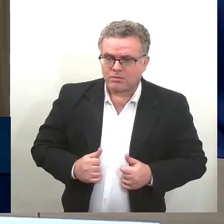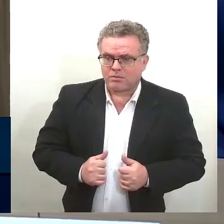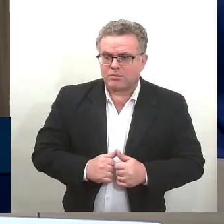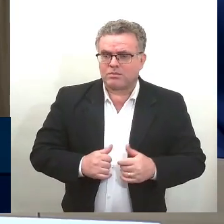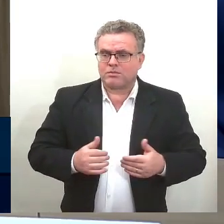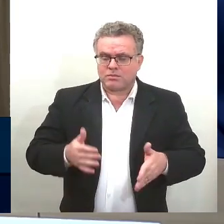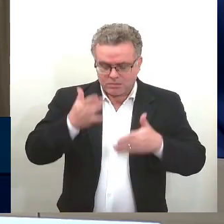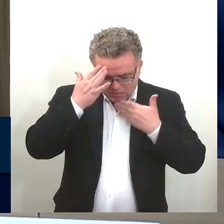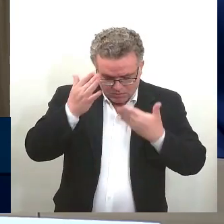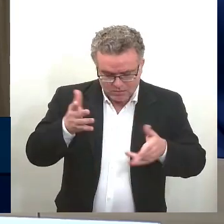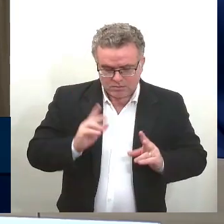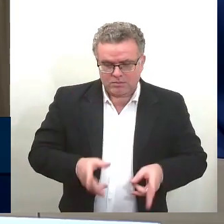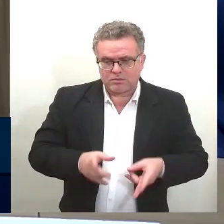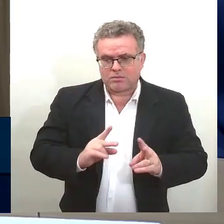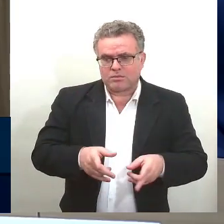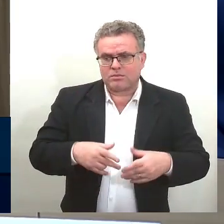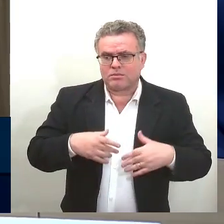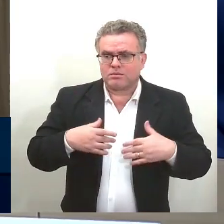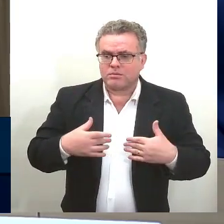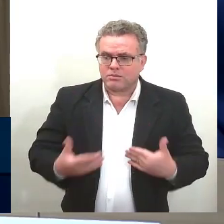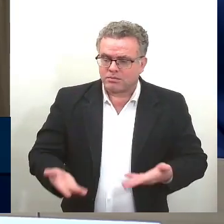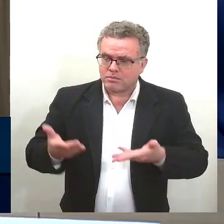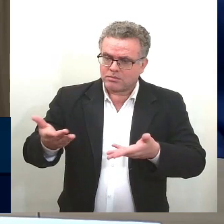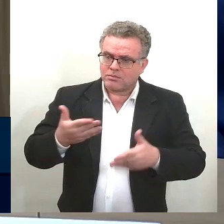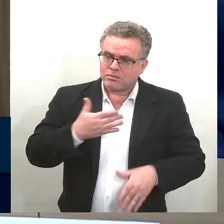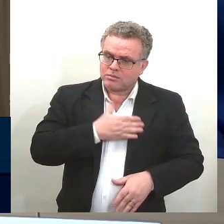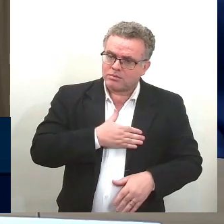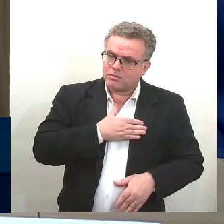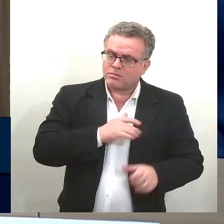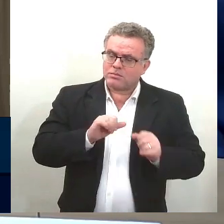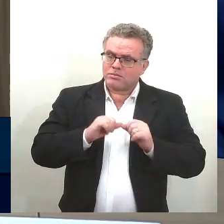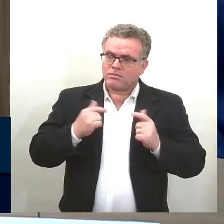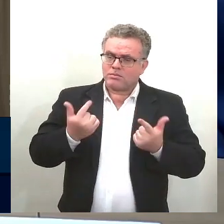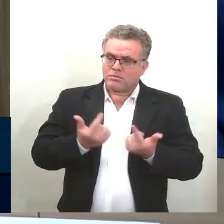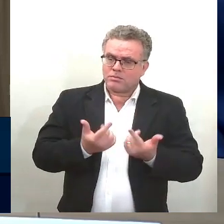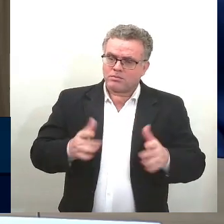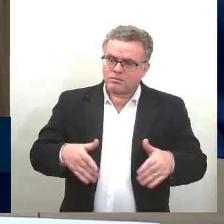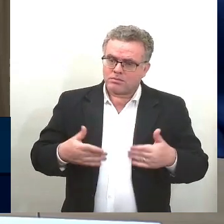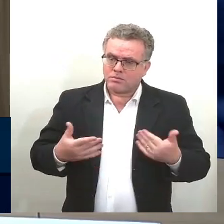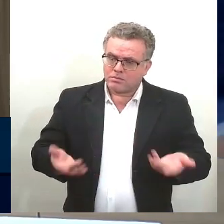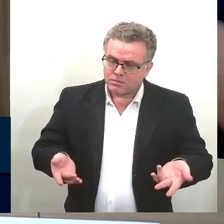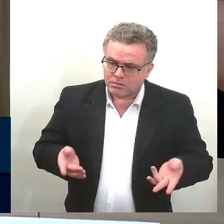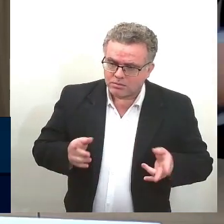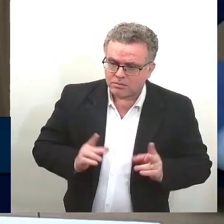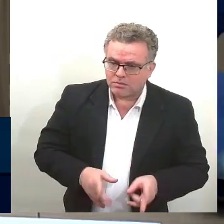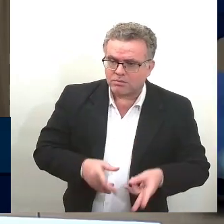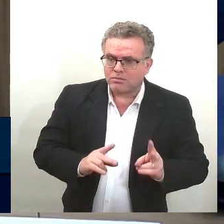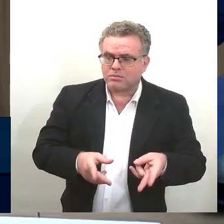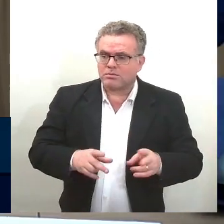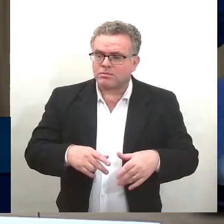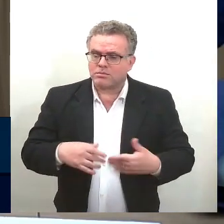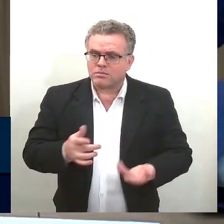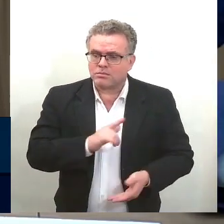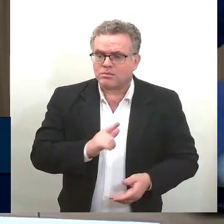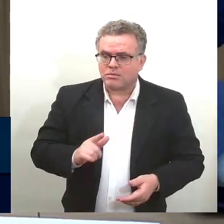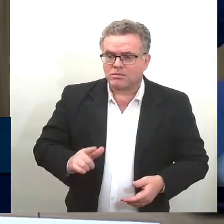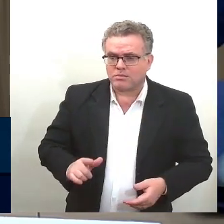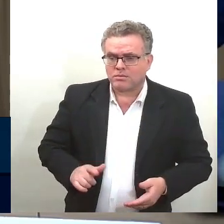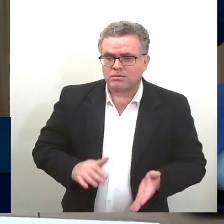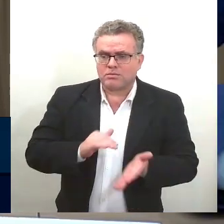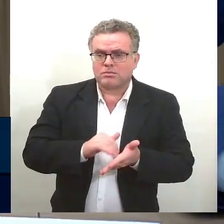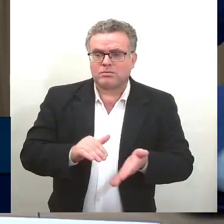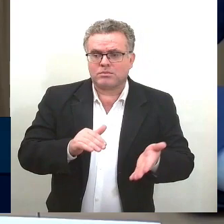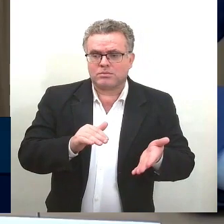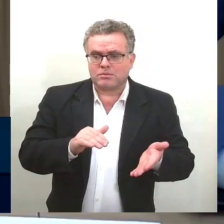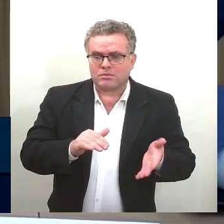muito bem-vindo à nossa casa e que todas as vezes que o governo do Estado e a Secretaria da Fazenda precisar dessa casa, nós estamos às